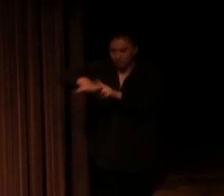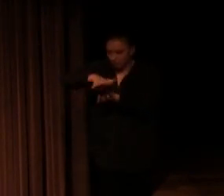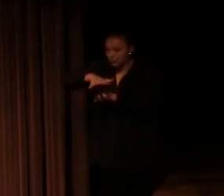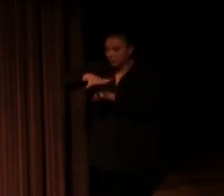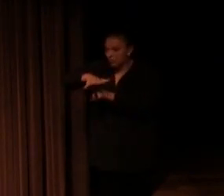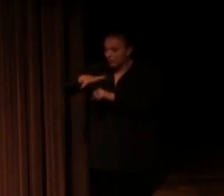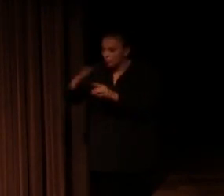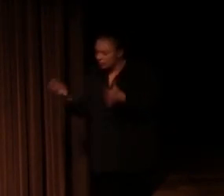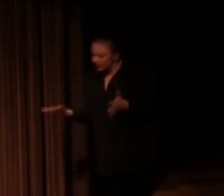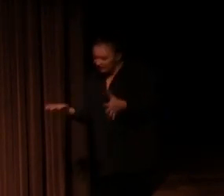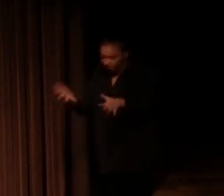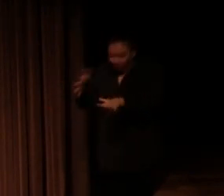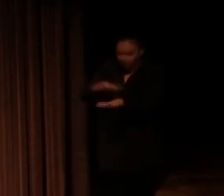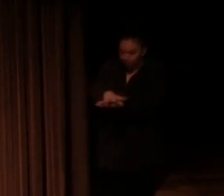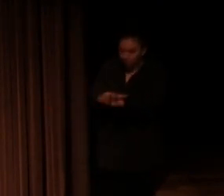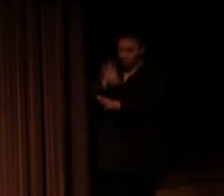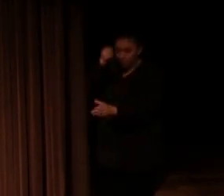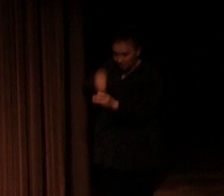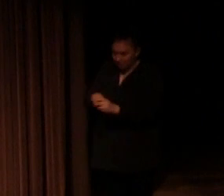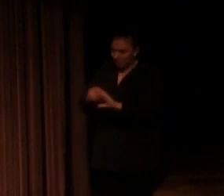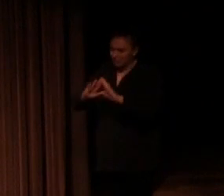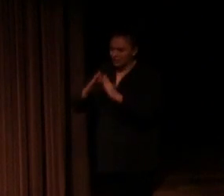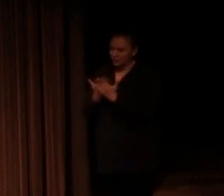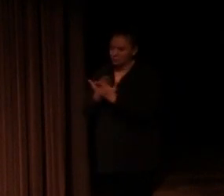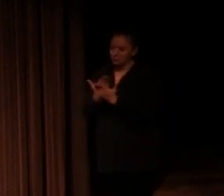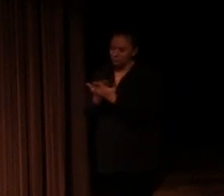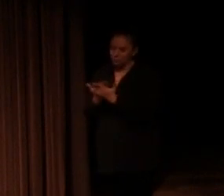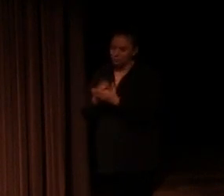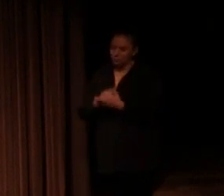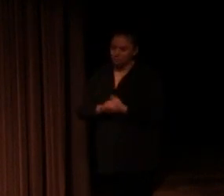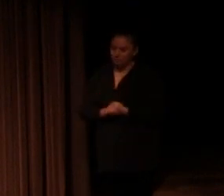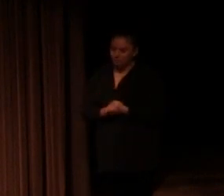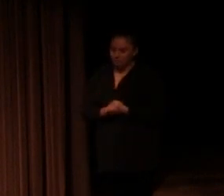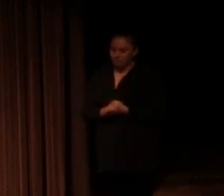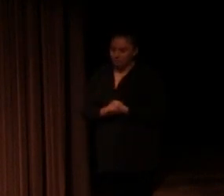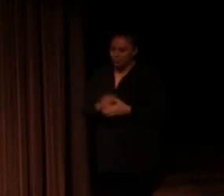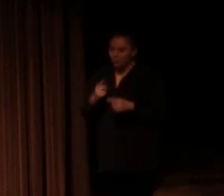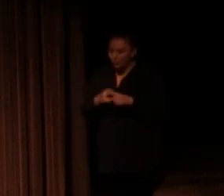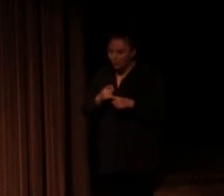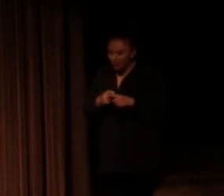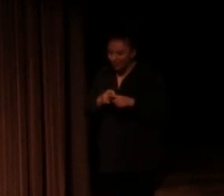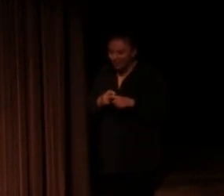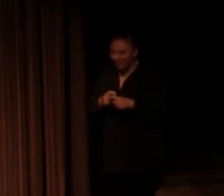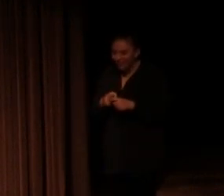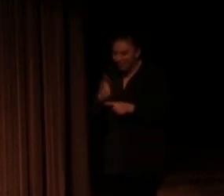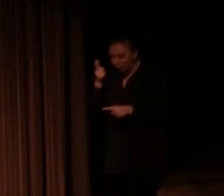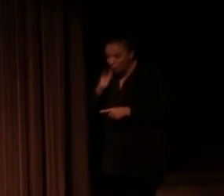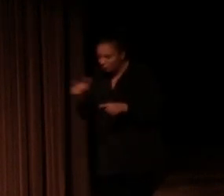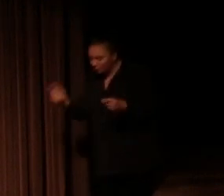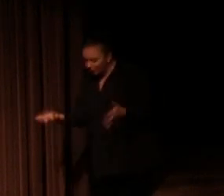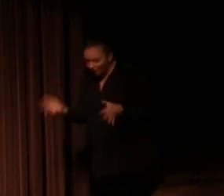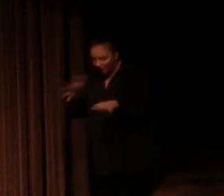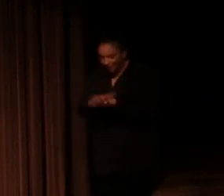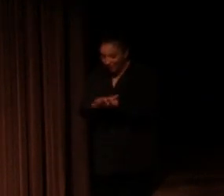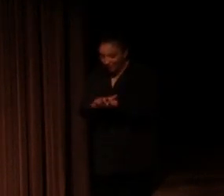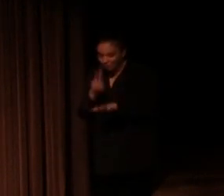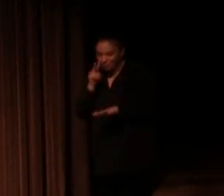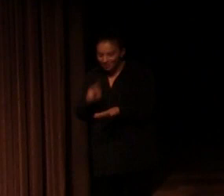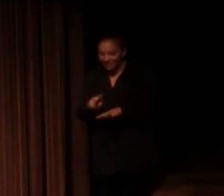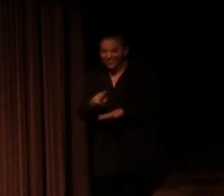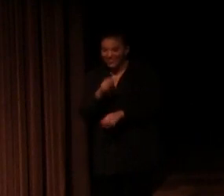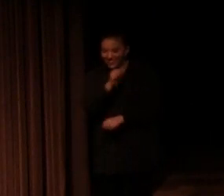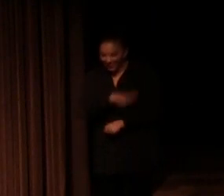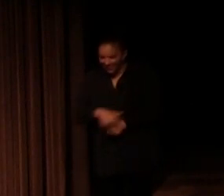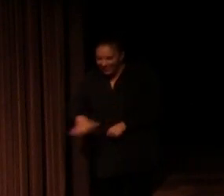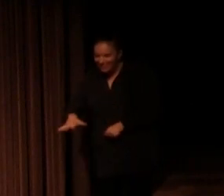colocar pra dentro de enxergar que quando a gente coloca para dentro a gente enxerga a gente sabe onde ela está a gente